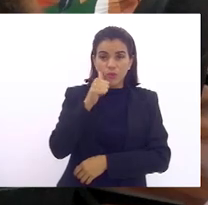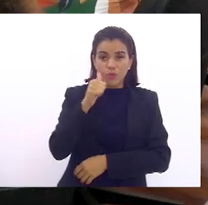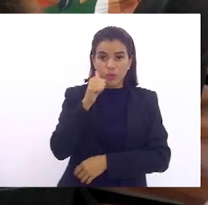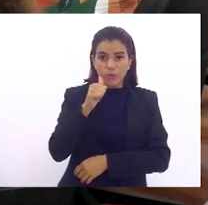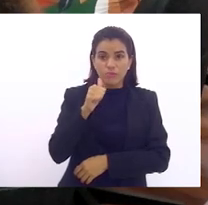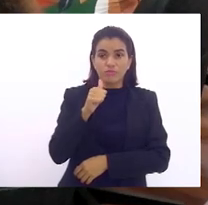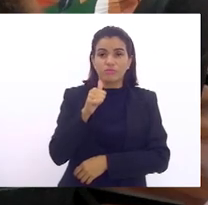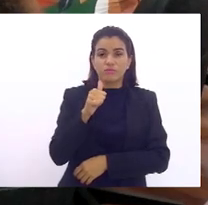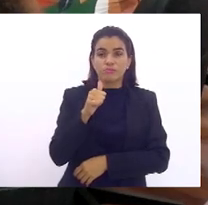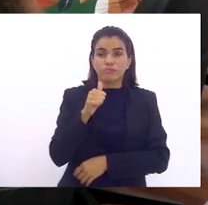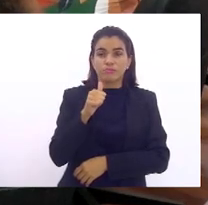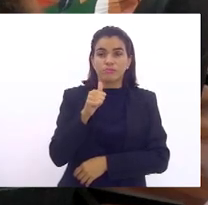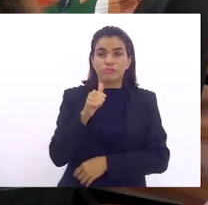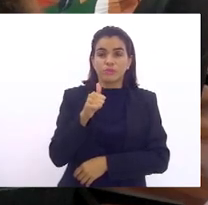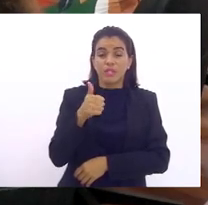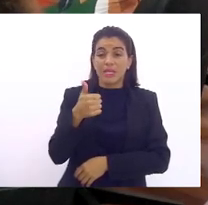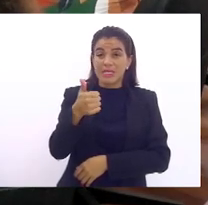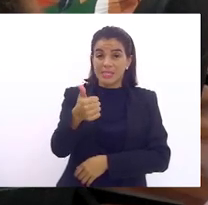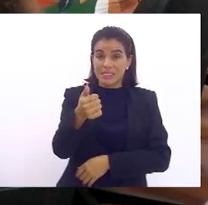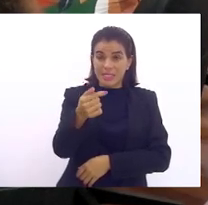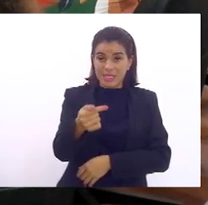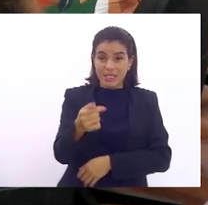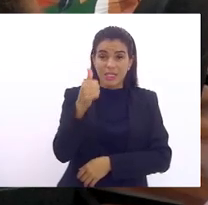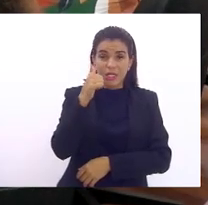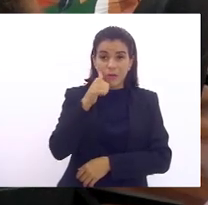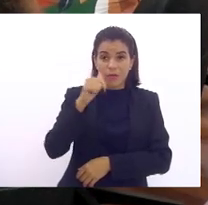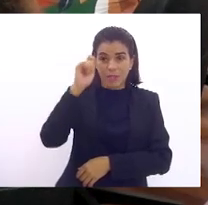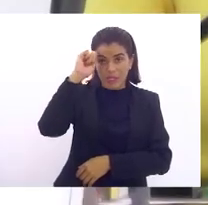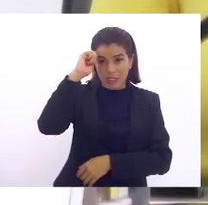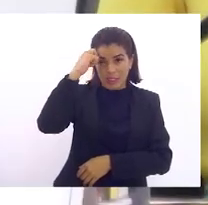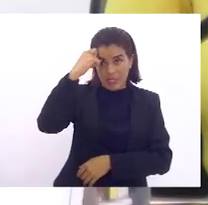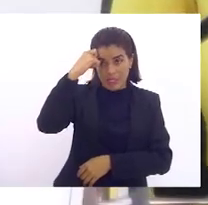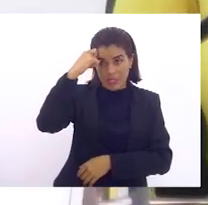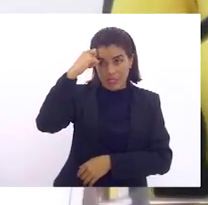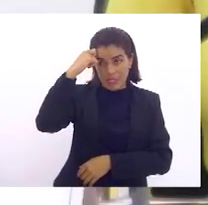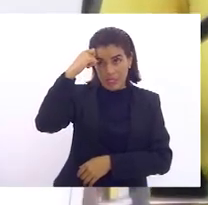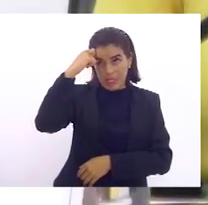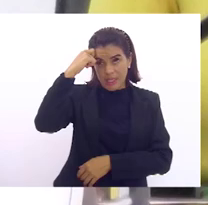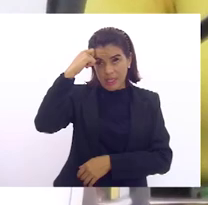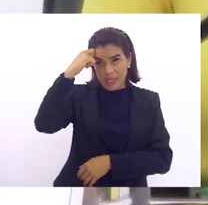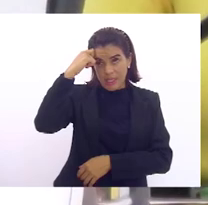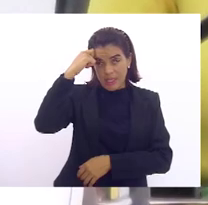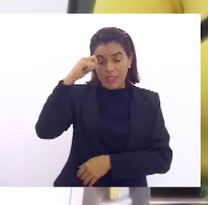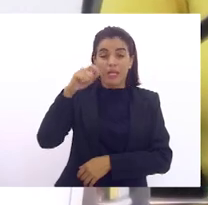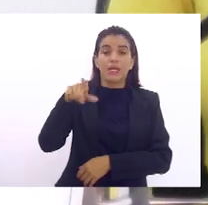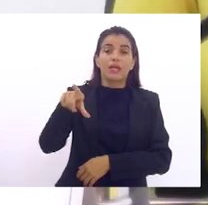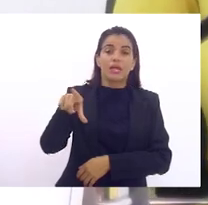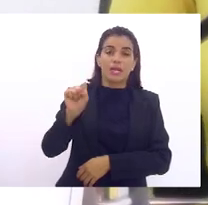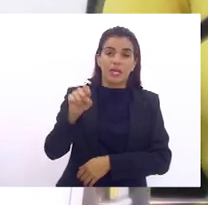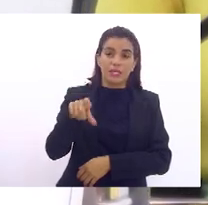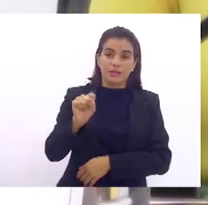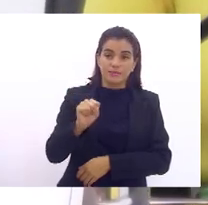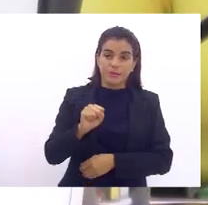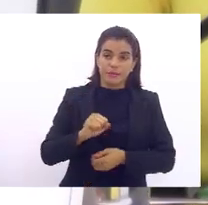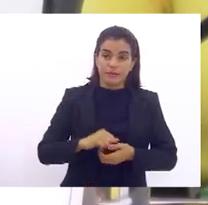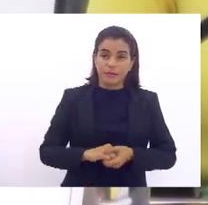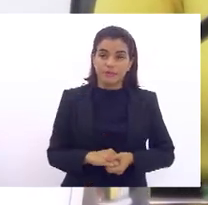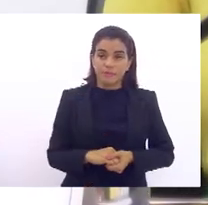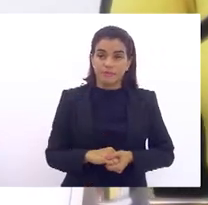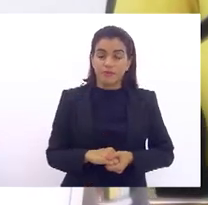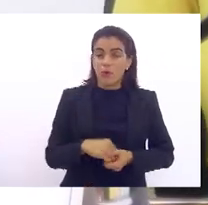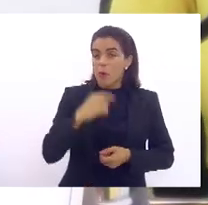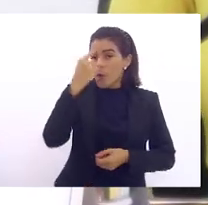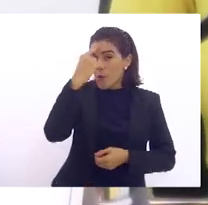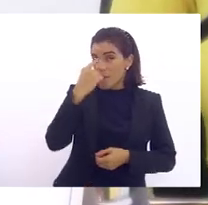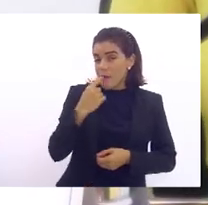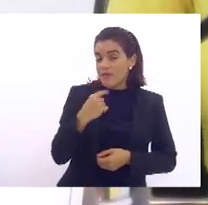entre elas 17 eram negras e e lésbicas eh o perfil